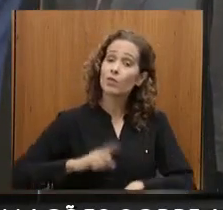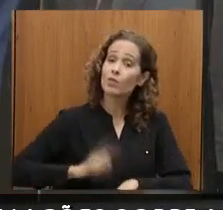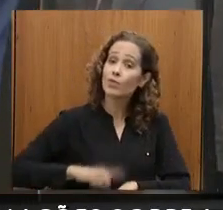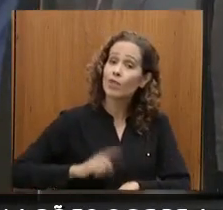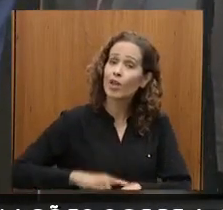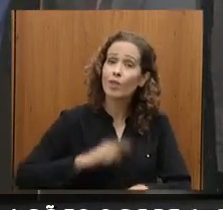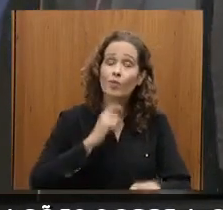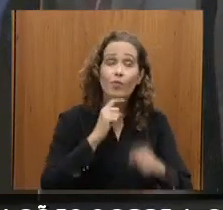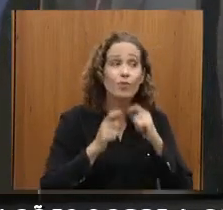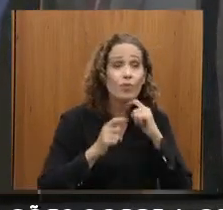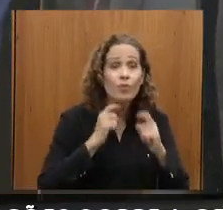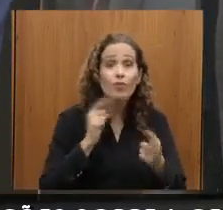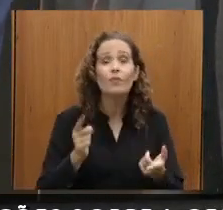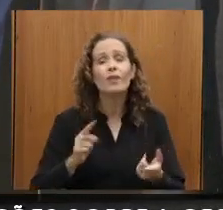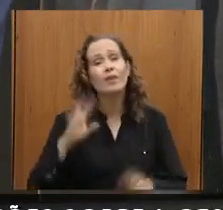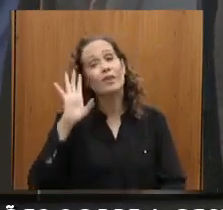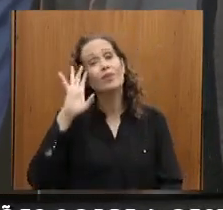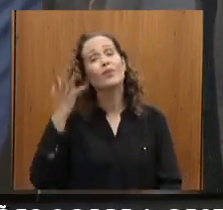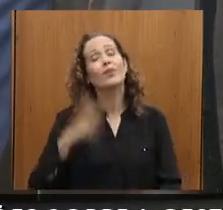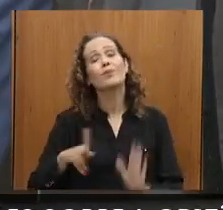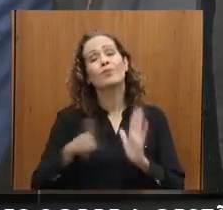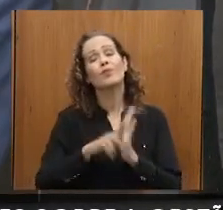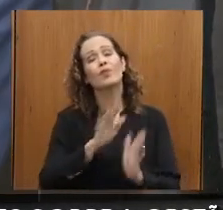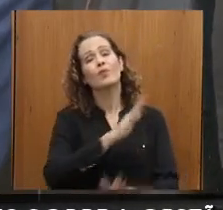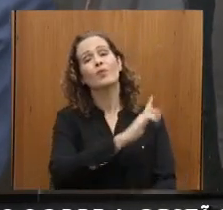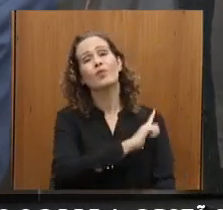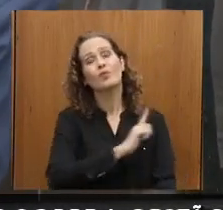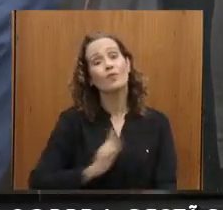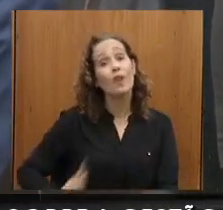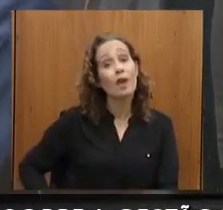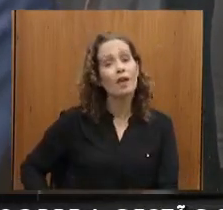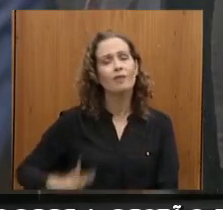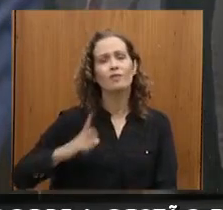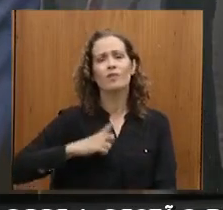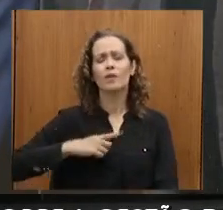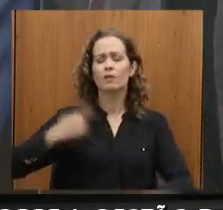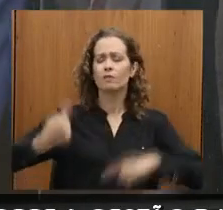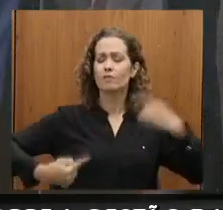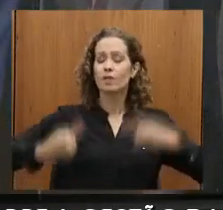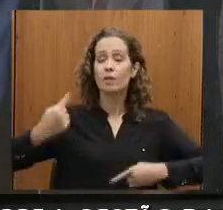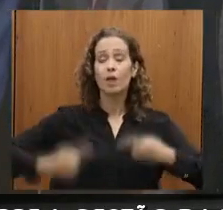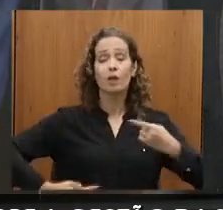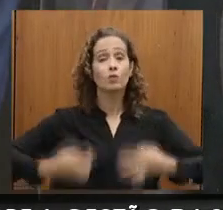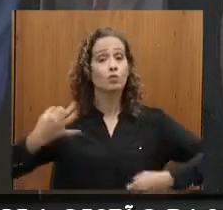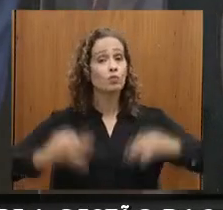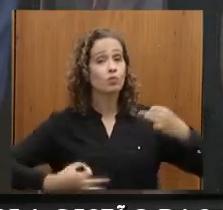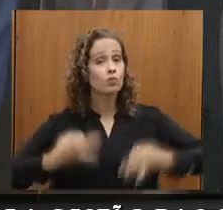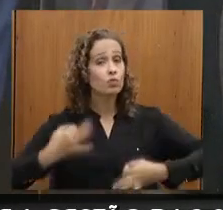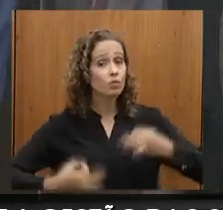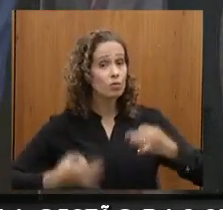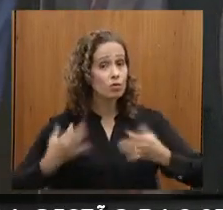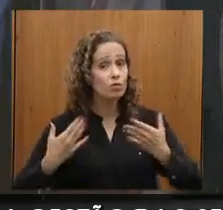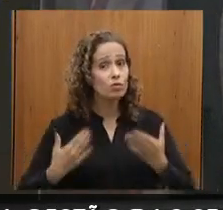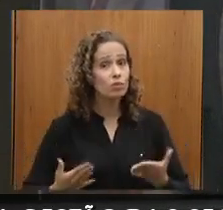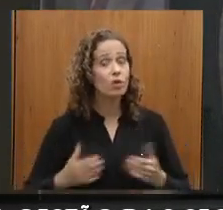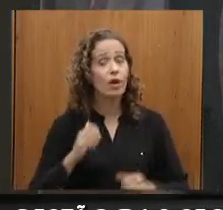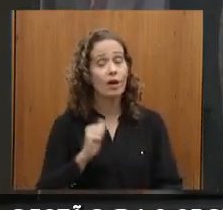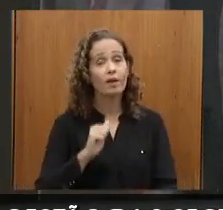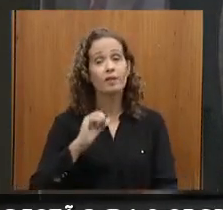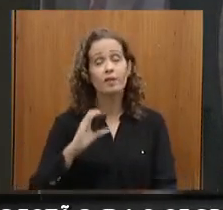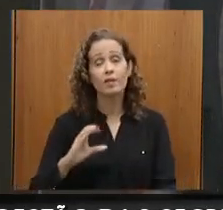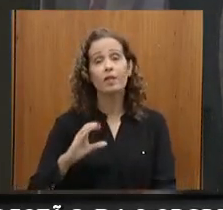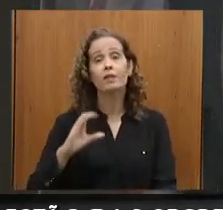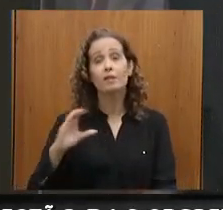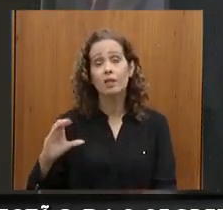com o próprio governo. estabeleceríamos um debate jurídico na CCJ, um debate